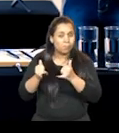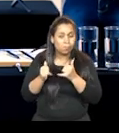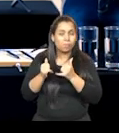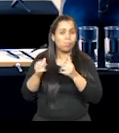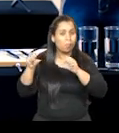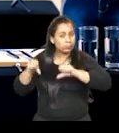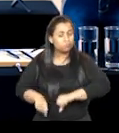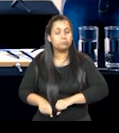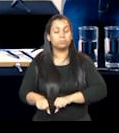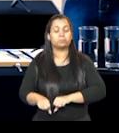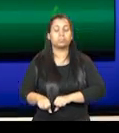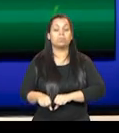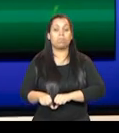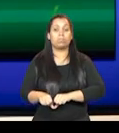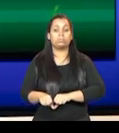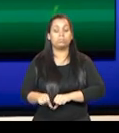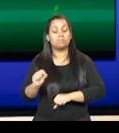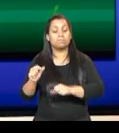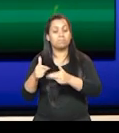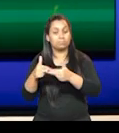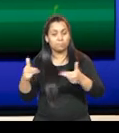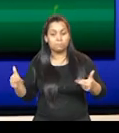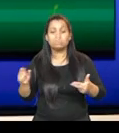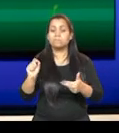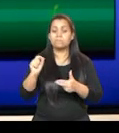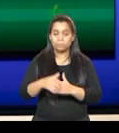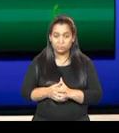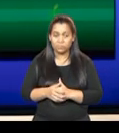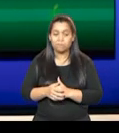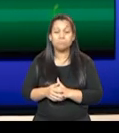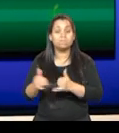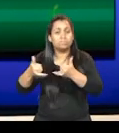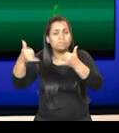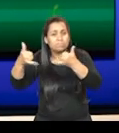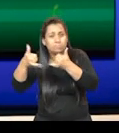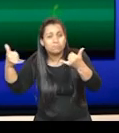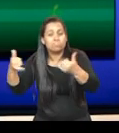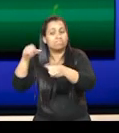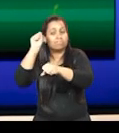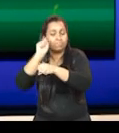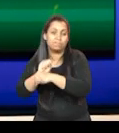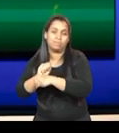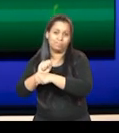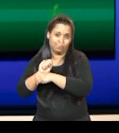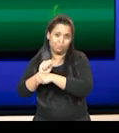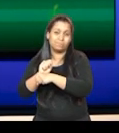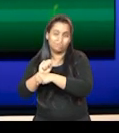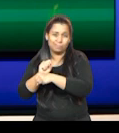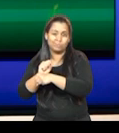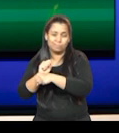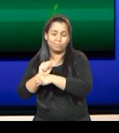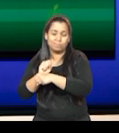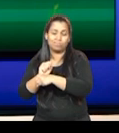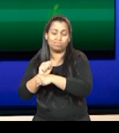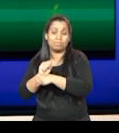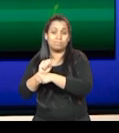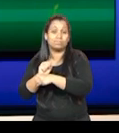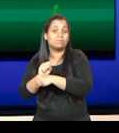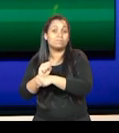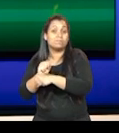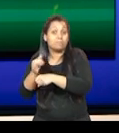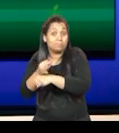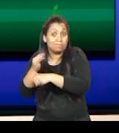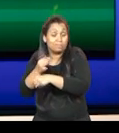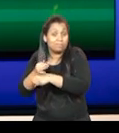elétricos ou isolantes são aqueles em que a carga elétrica encontra-se estacionária. Ele provoca uma resistência